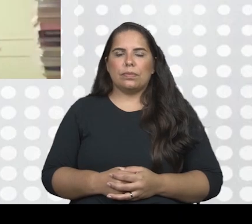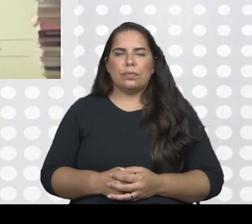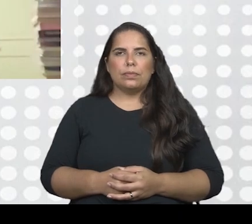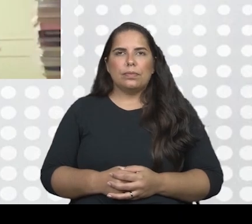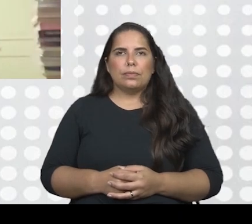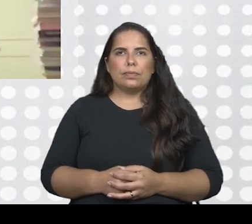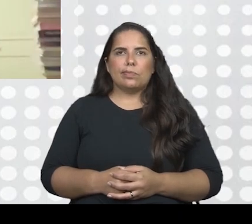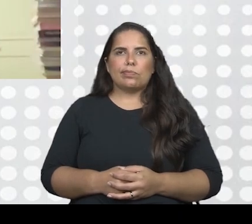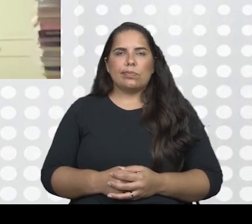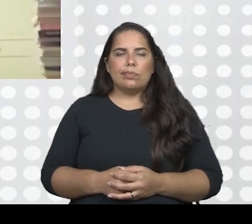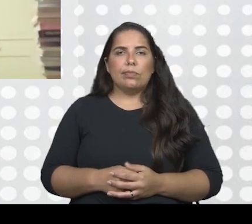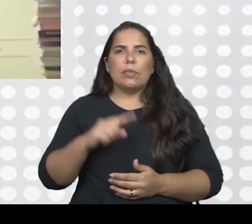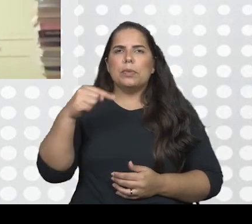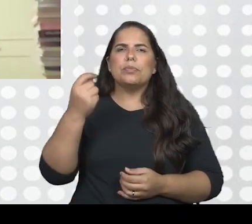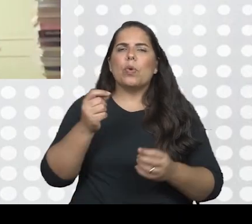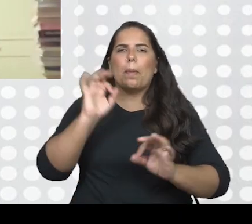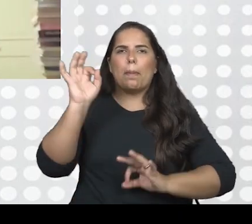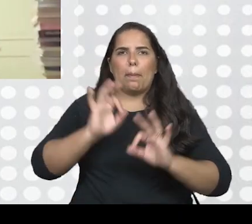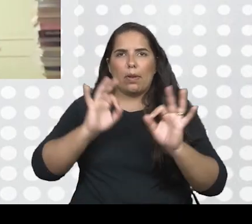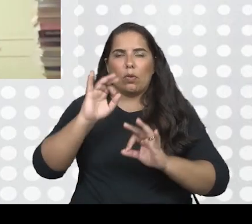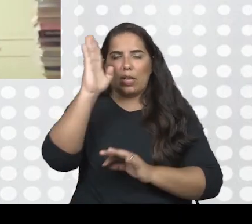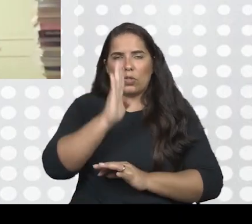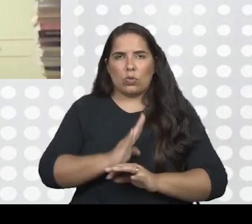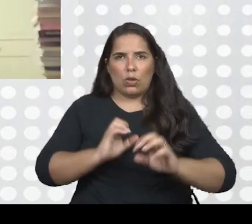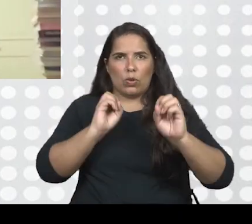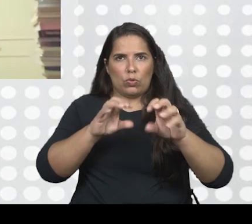é a seguinte: o Plano Nacional de Educação,